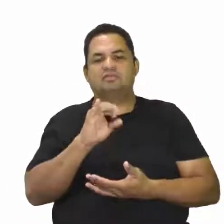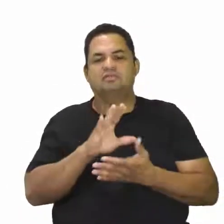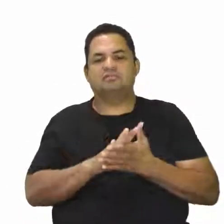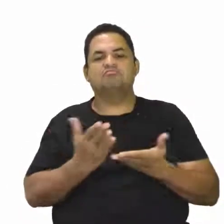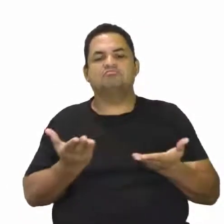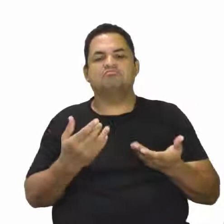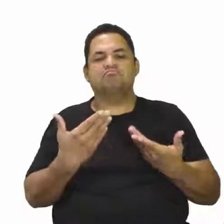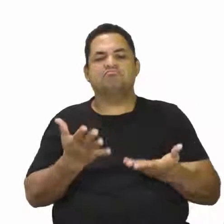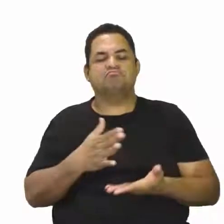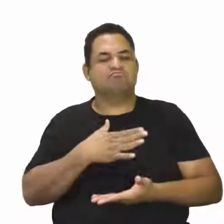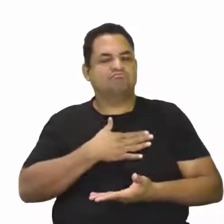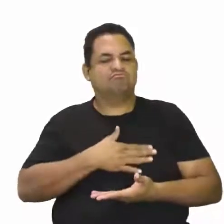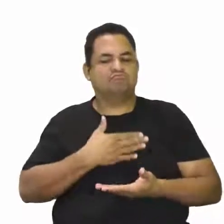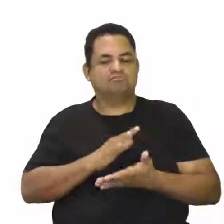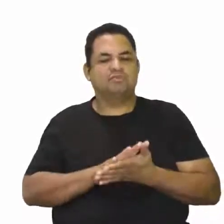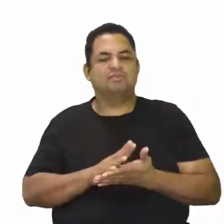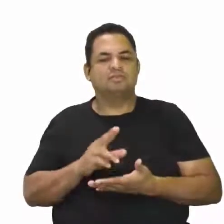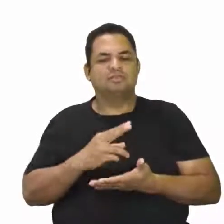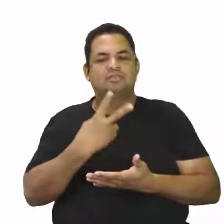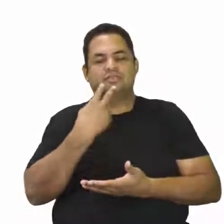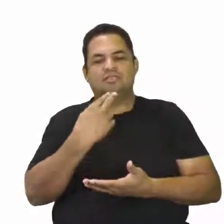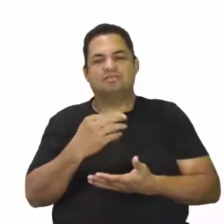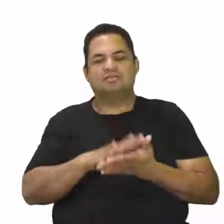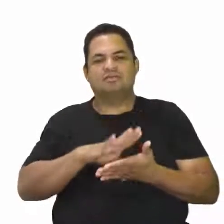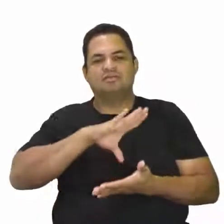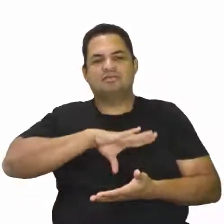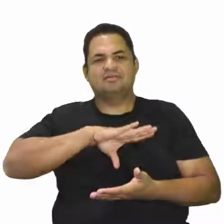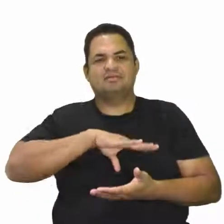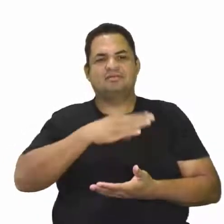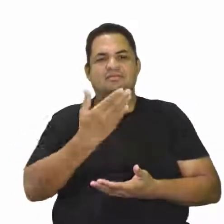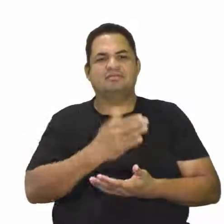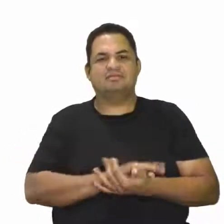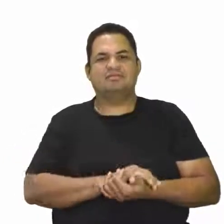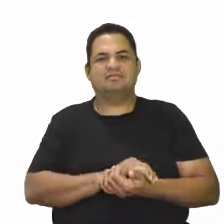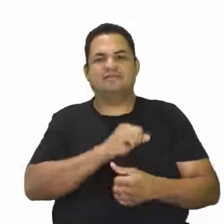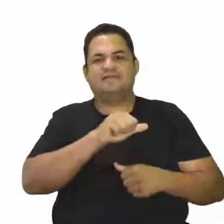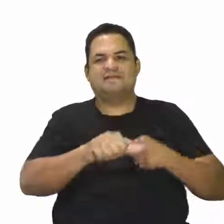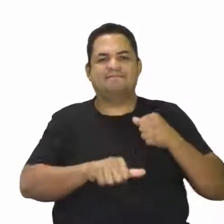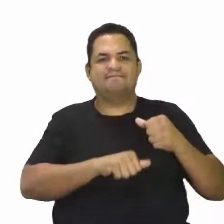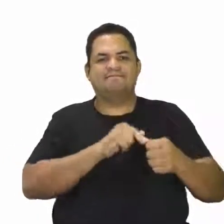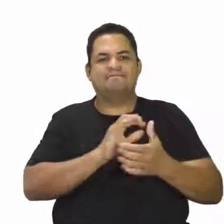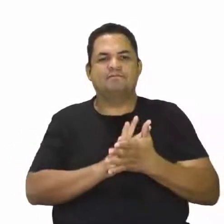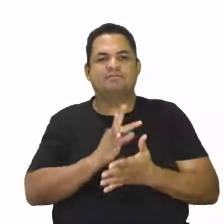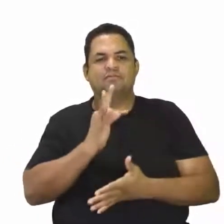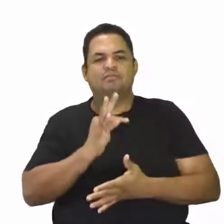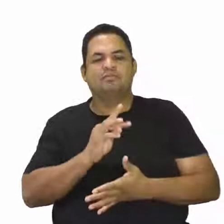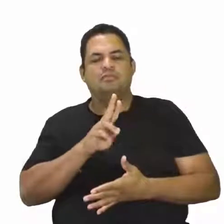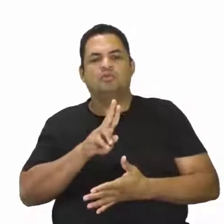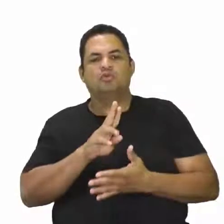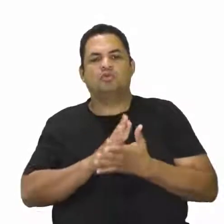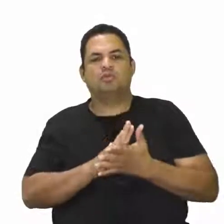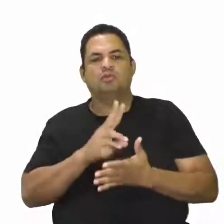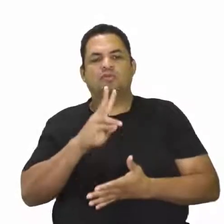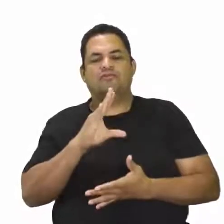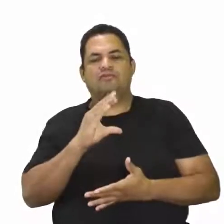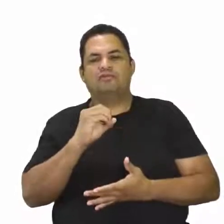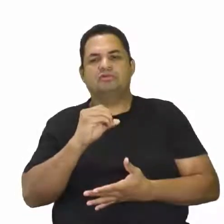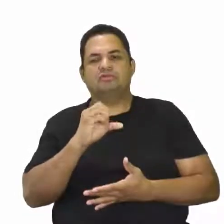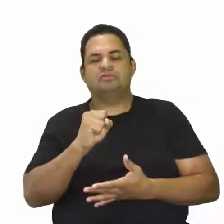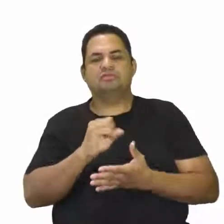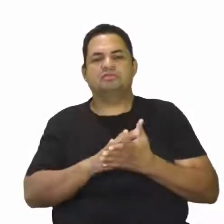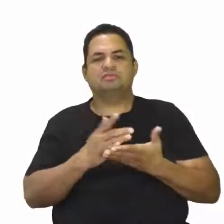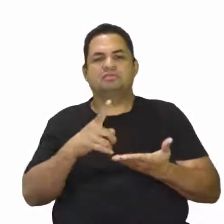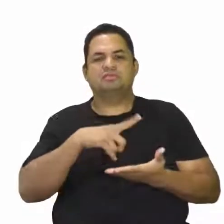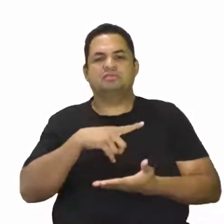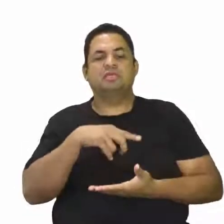língua portuguesa logo esse uso, que é nada mais, nada menos do que a troca do tu pelo vos. E ele tem